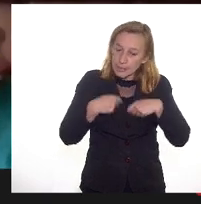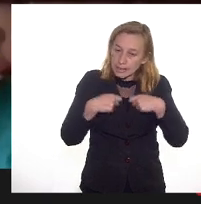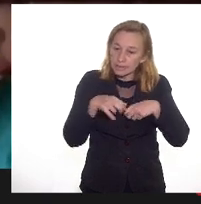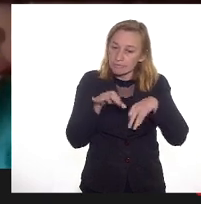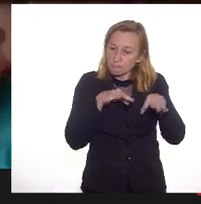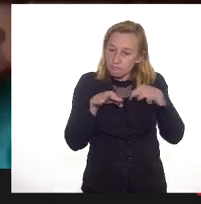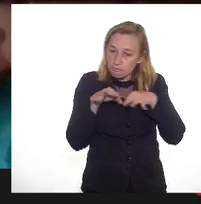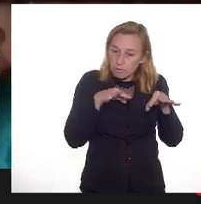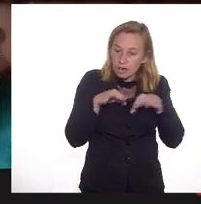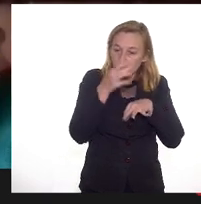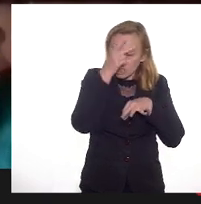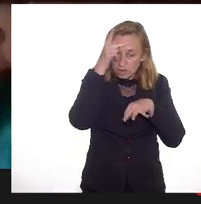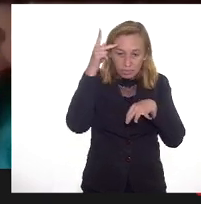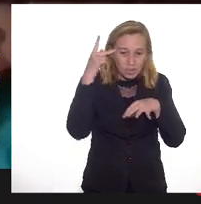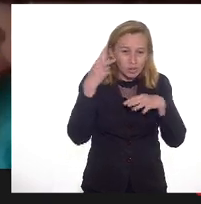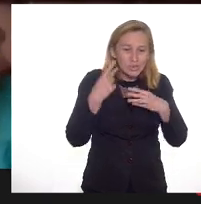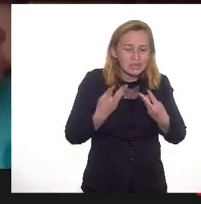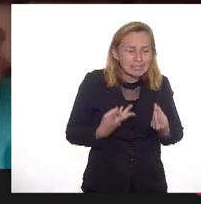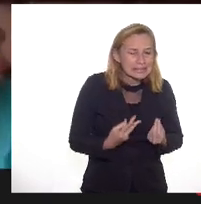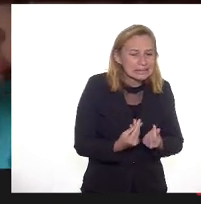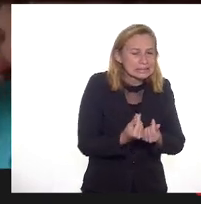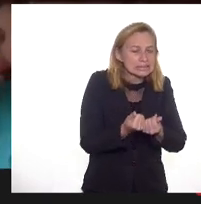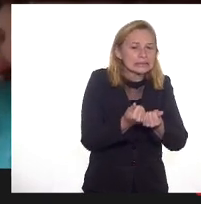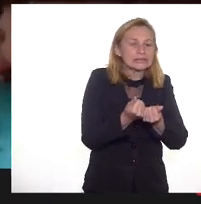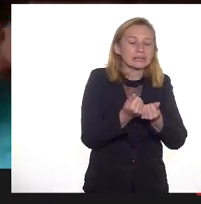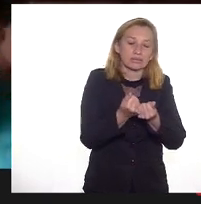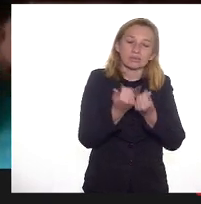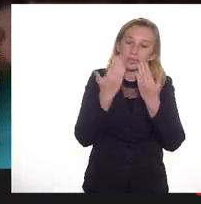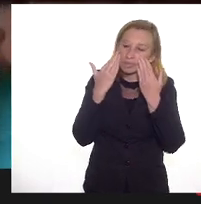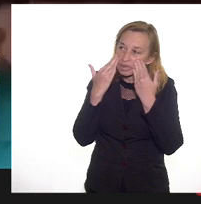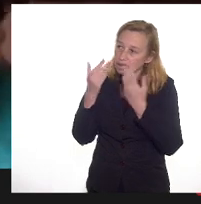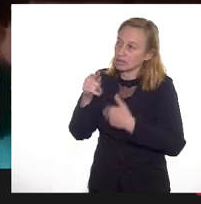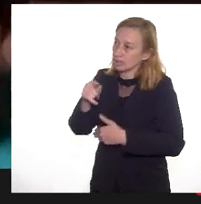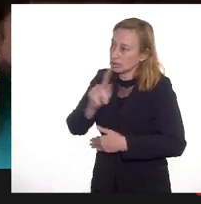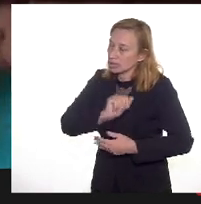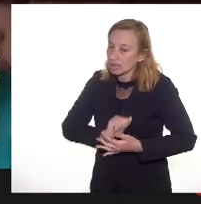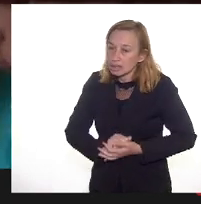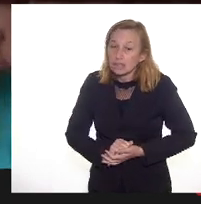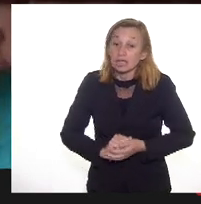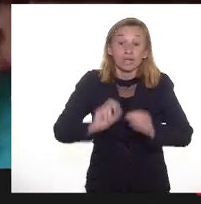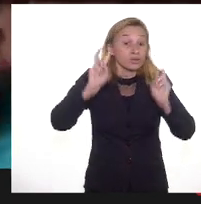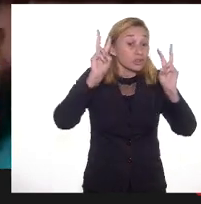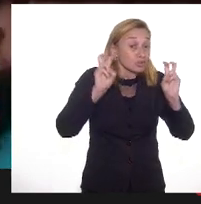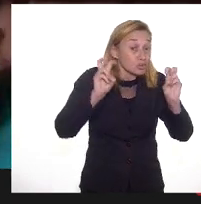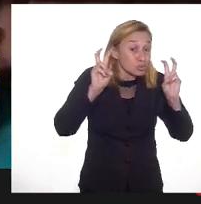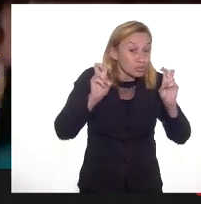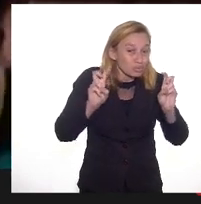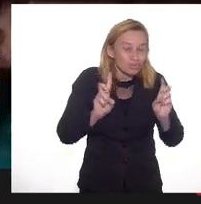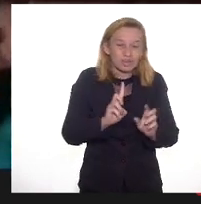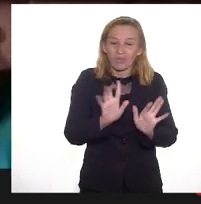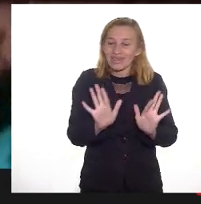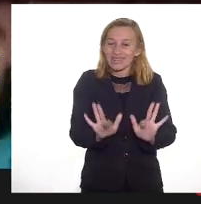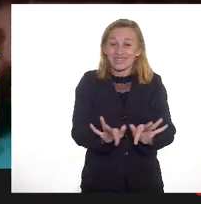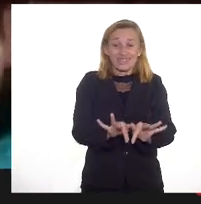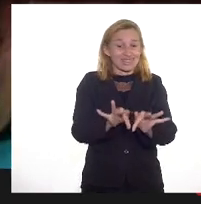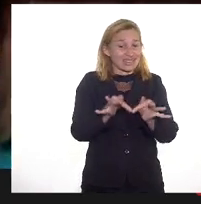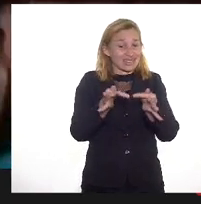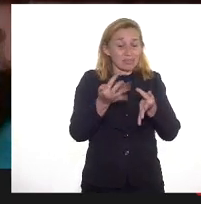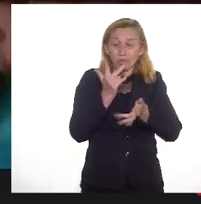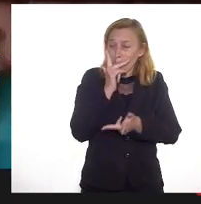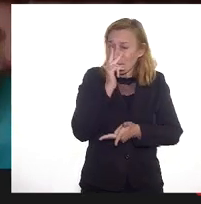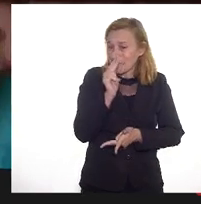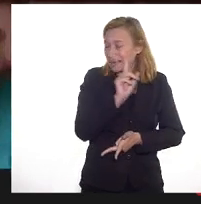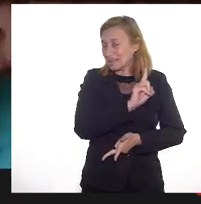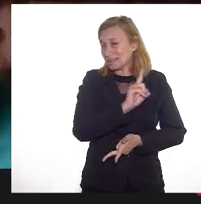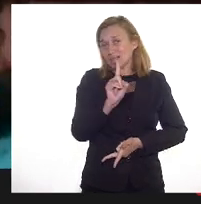as pessoas têm muitas delicadezas, como foi apresentado aqui, e as questões não são tão simplistas como